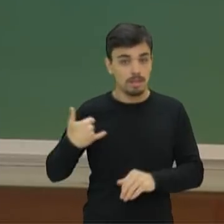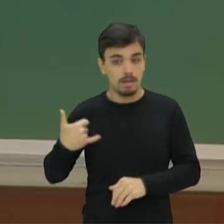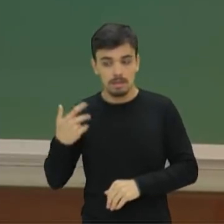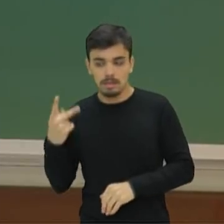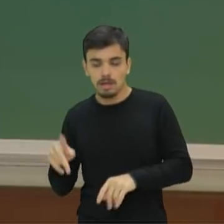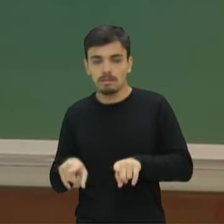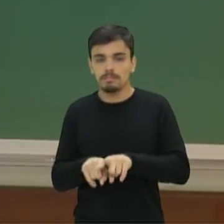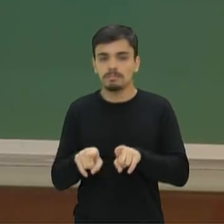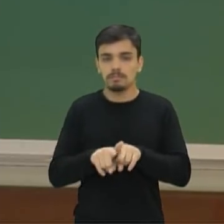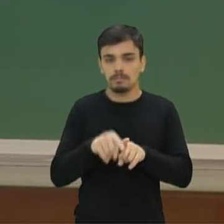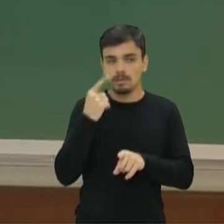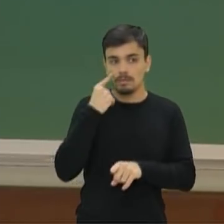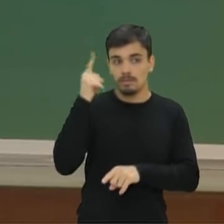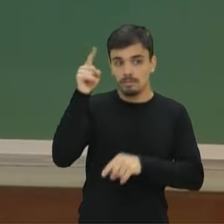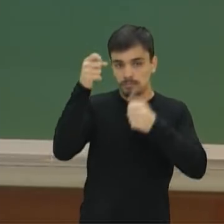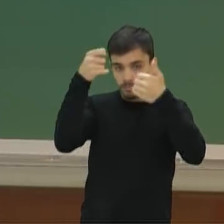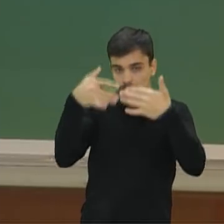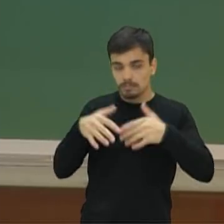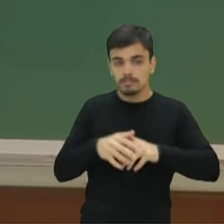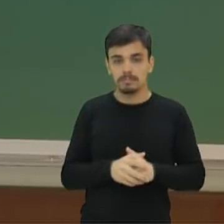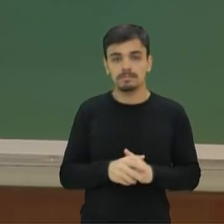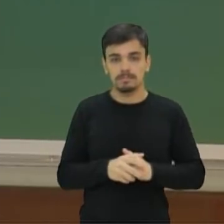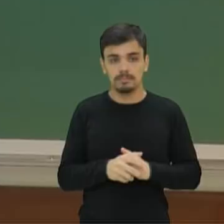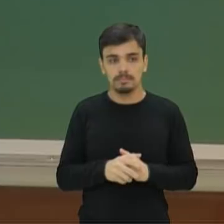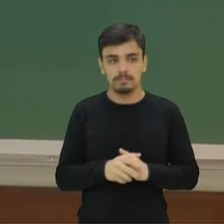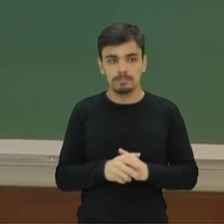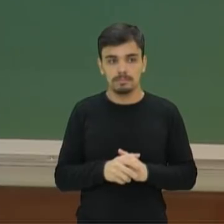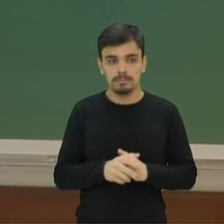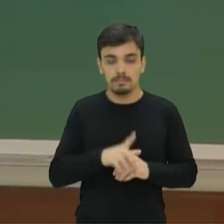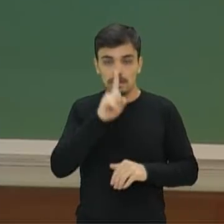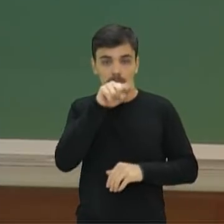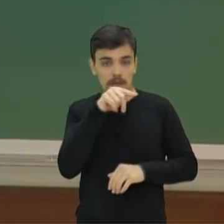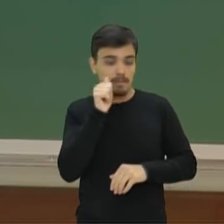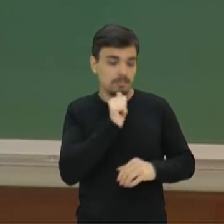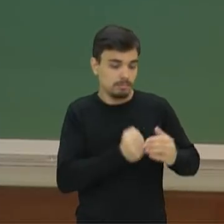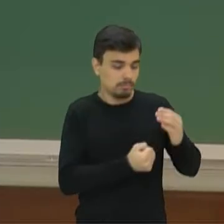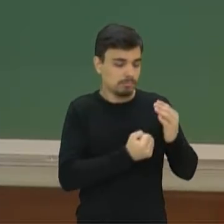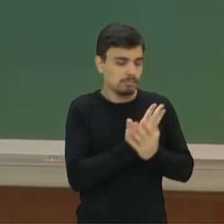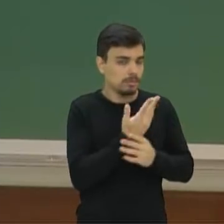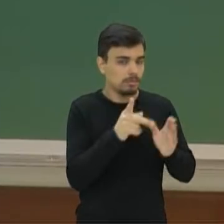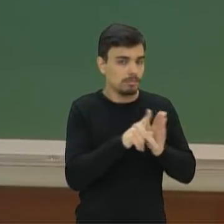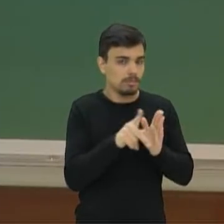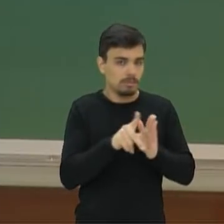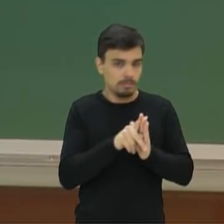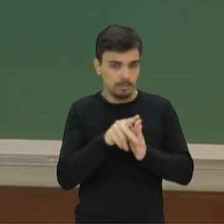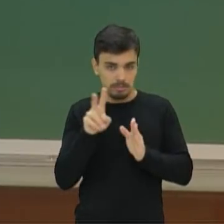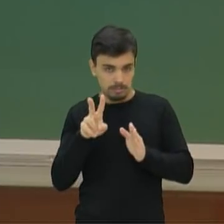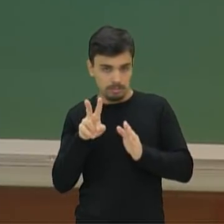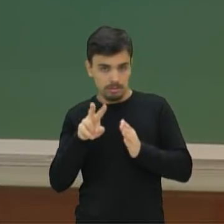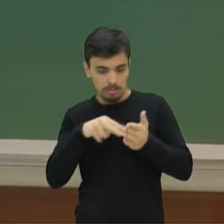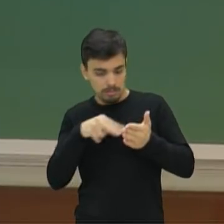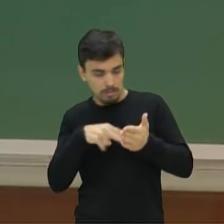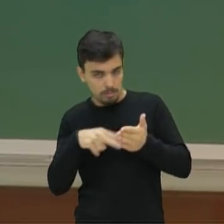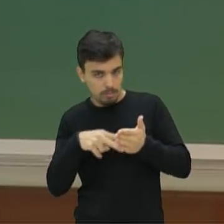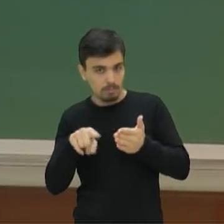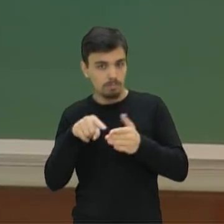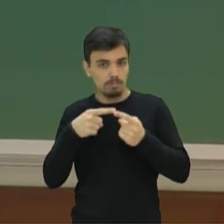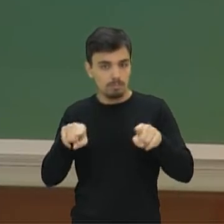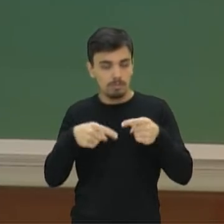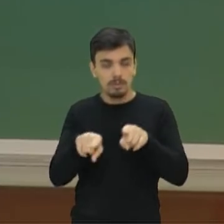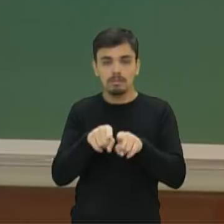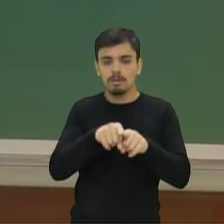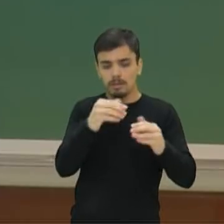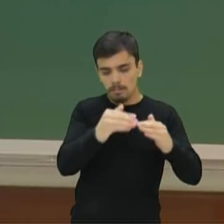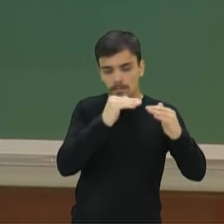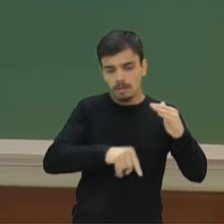is? She is the renegade creator. Ela é a criadora do ritmo renegade. E how old? Quantos anos ela